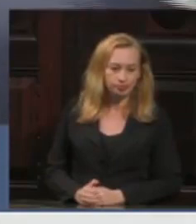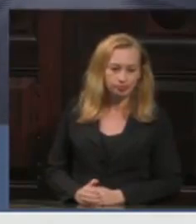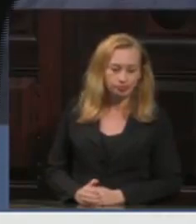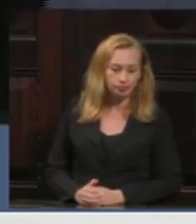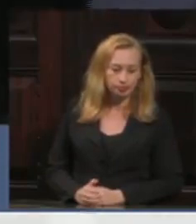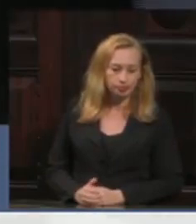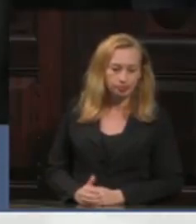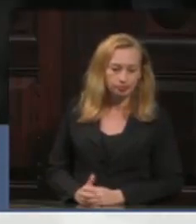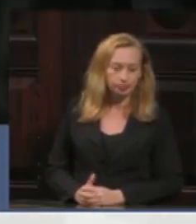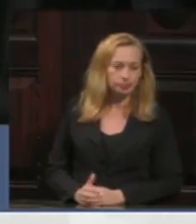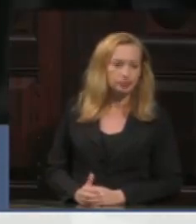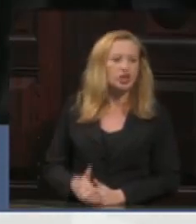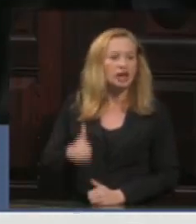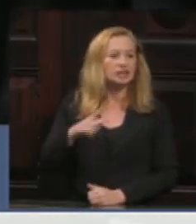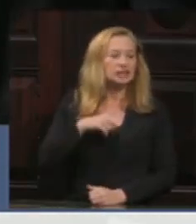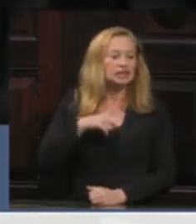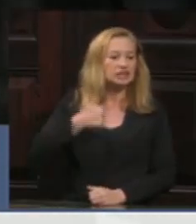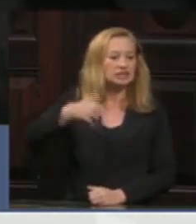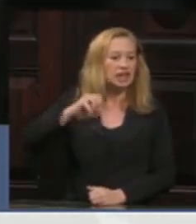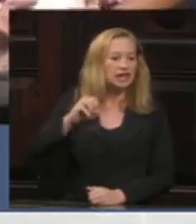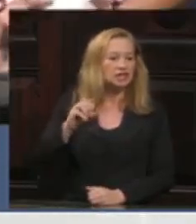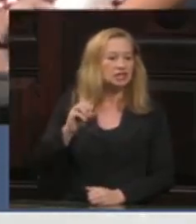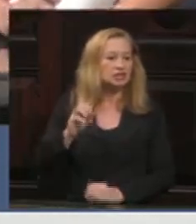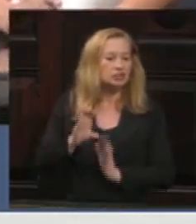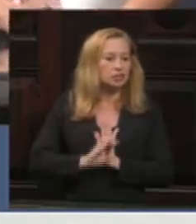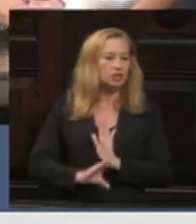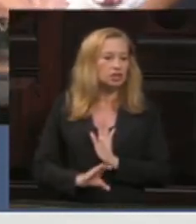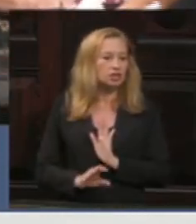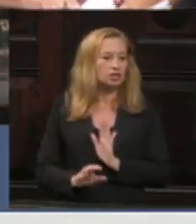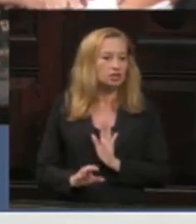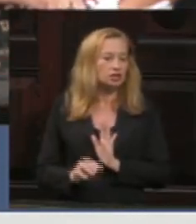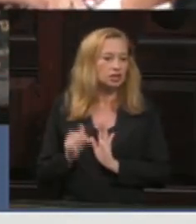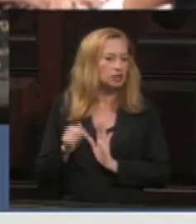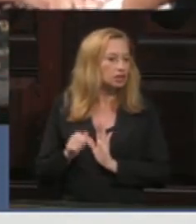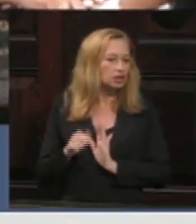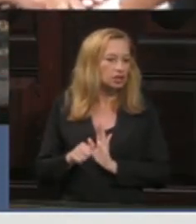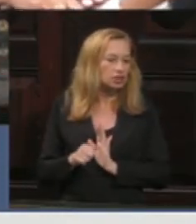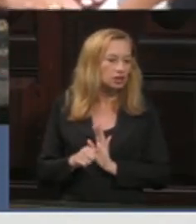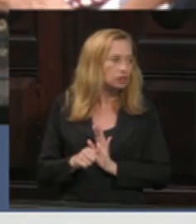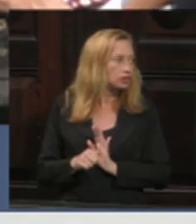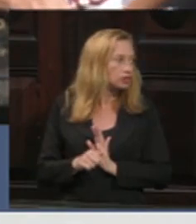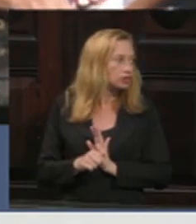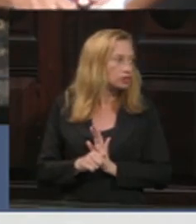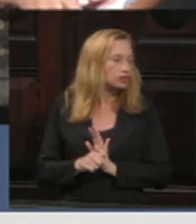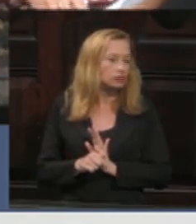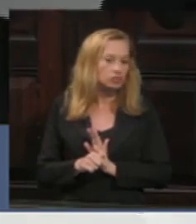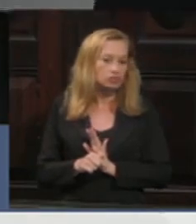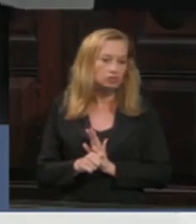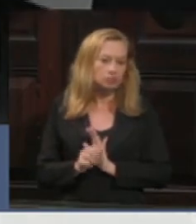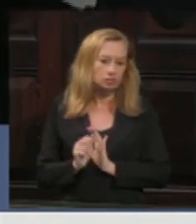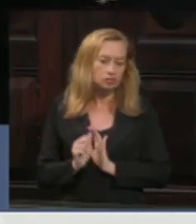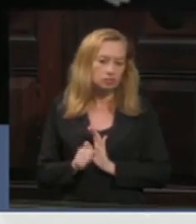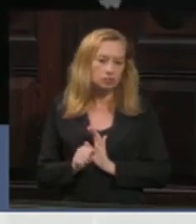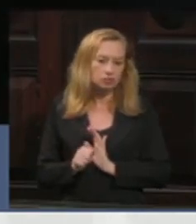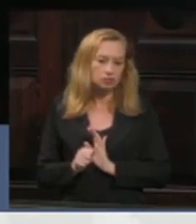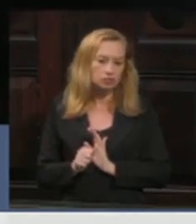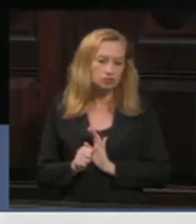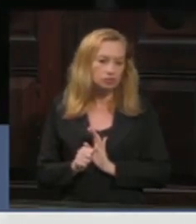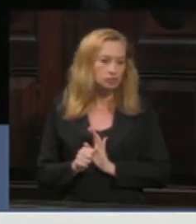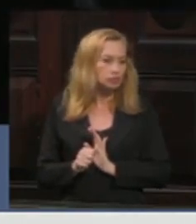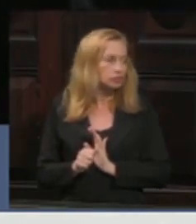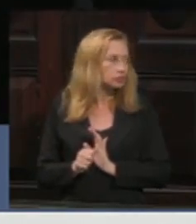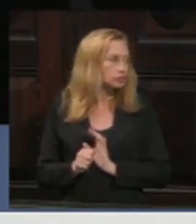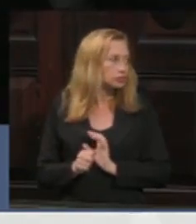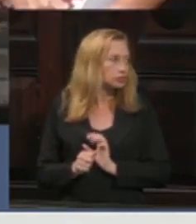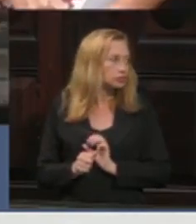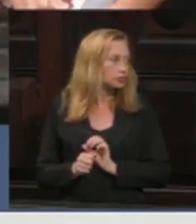Tem 10 emendas de plenários, a gente pode ser acatar o novo substitutivo com as 10 emendas. Isso. A segundo momento. Pode ser assim? Pode. Vamos votar